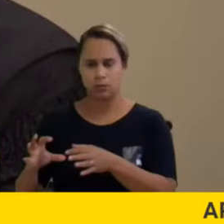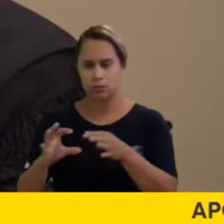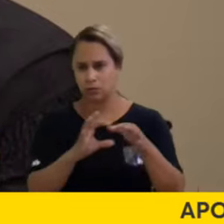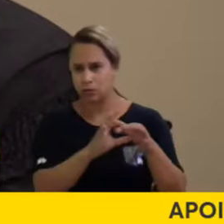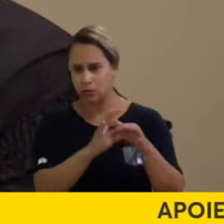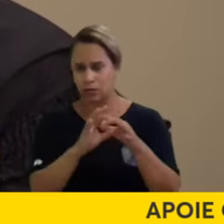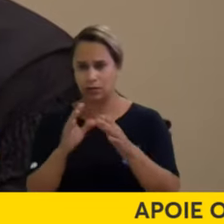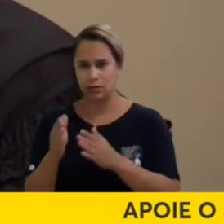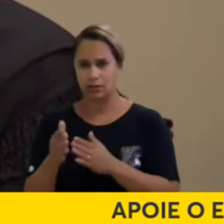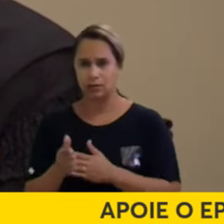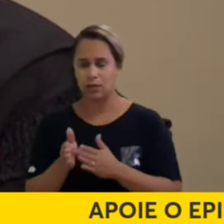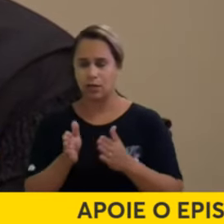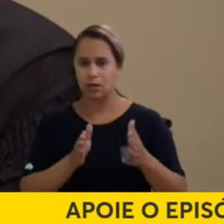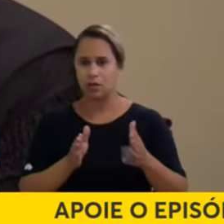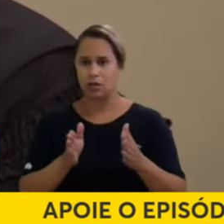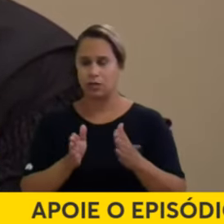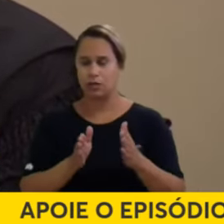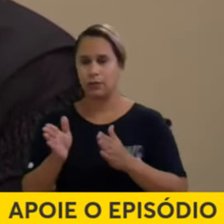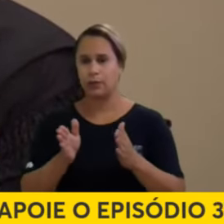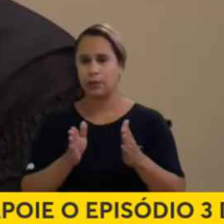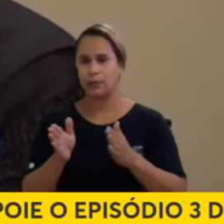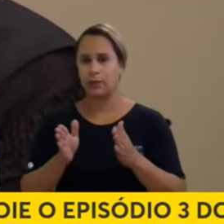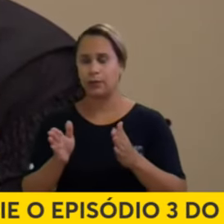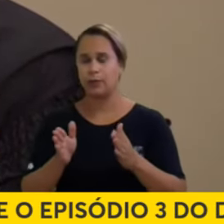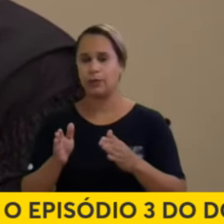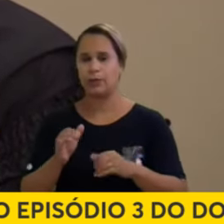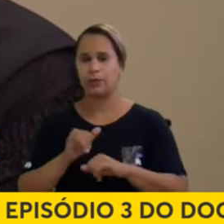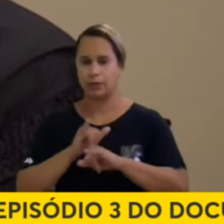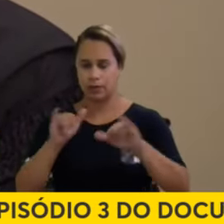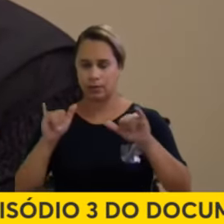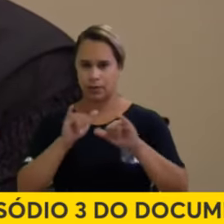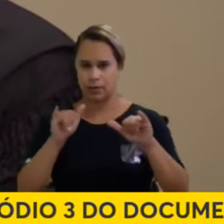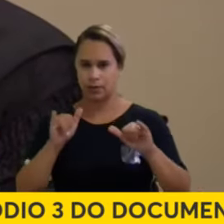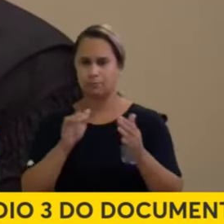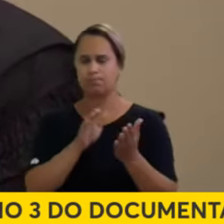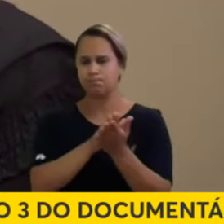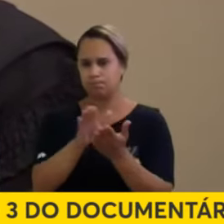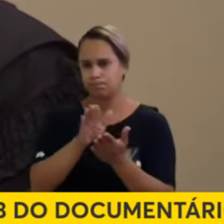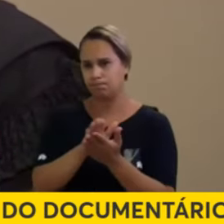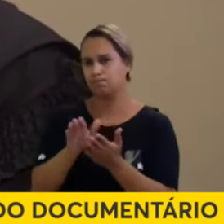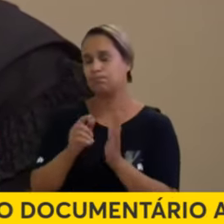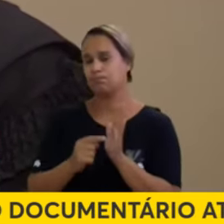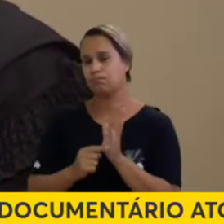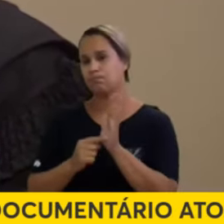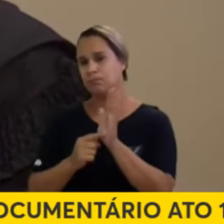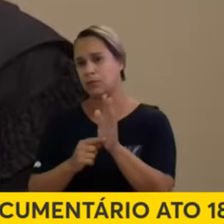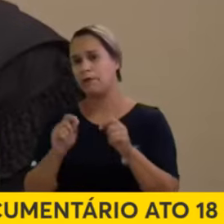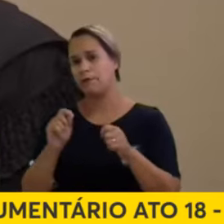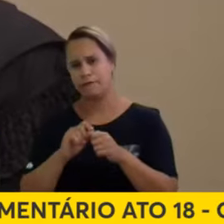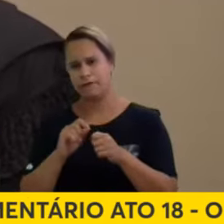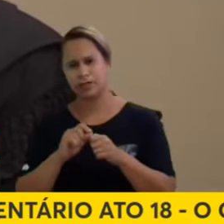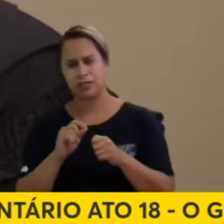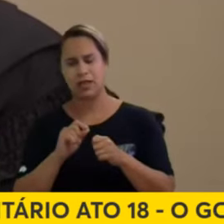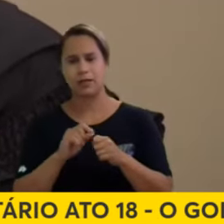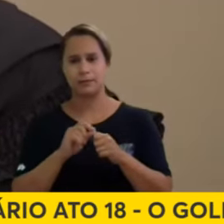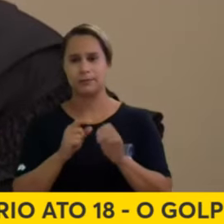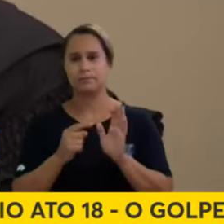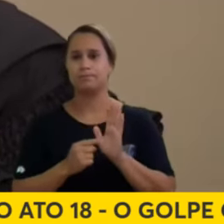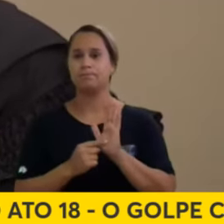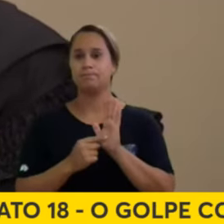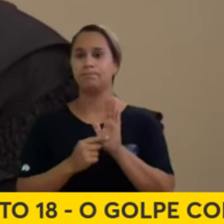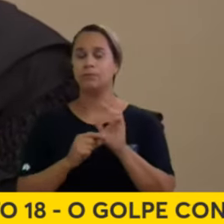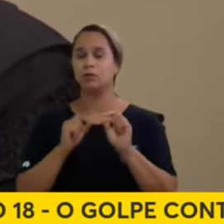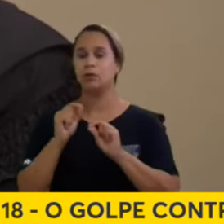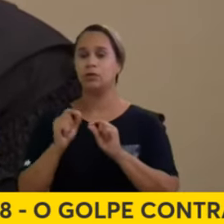jurídico da União Brasil Alerta que se todos os gastos que estavam send realizados em favor da pré-campanha fizessem constar explicitamente que se referem